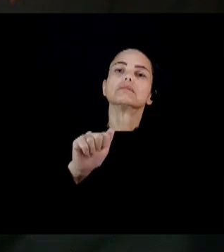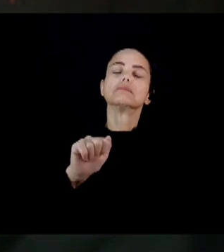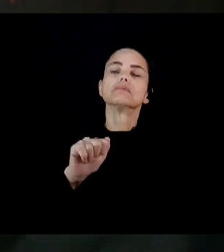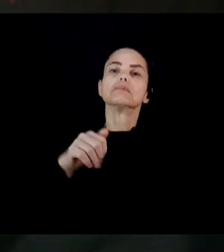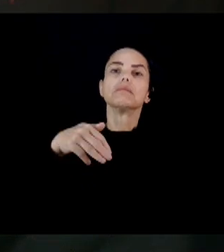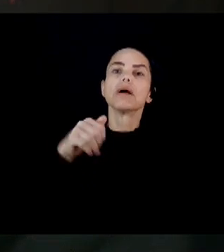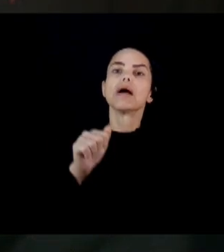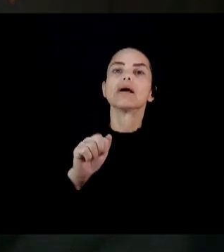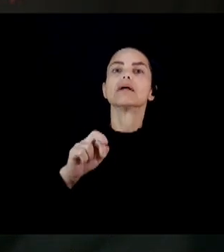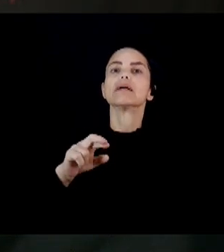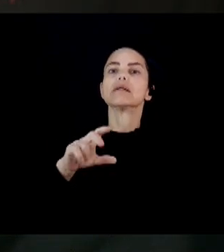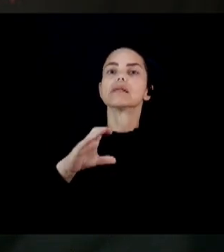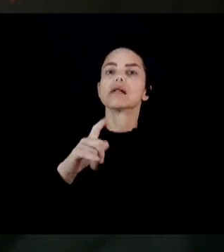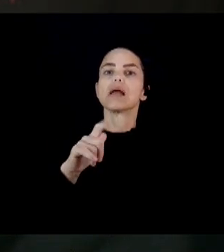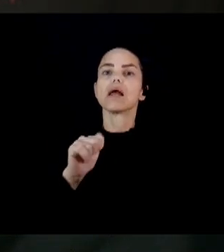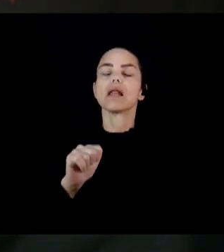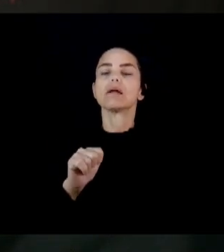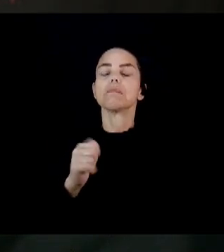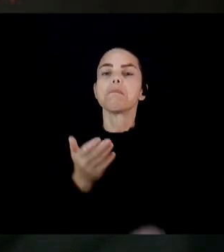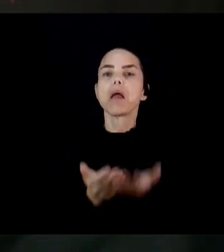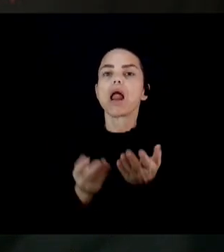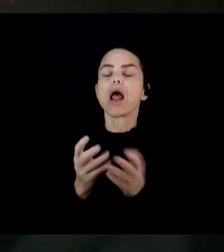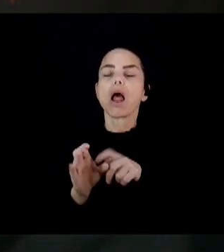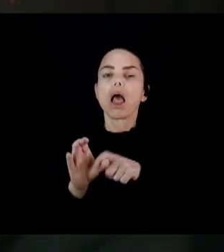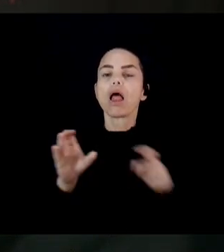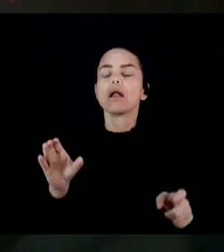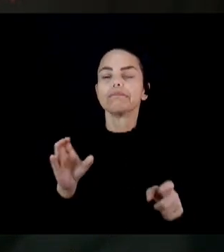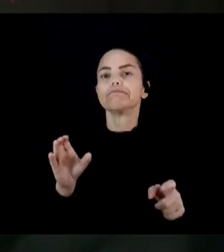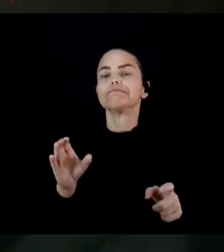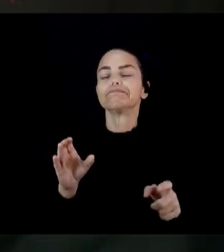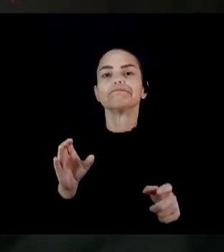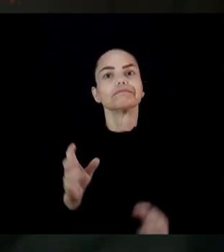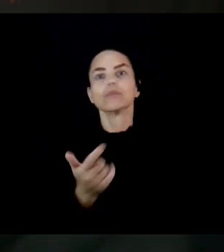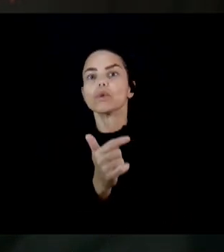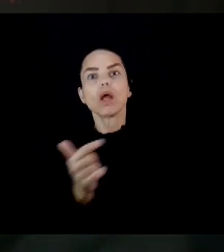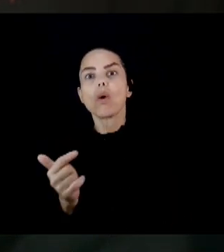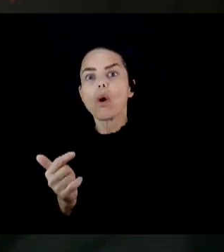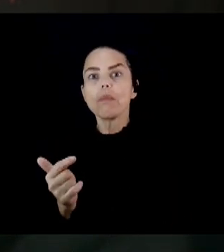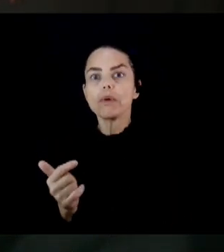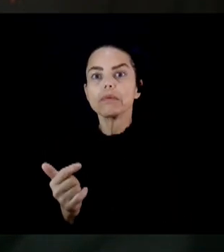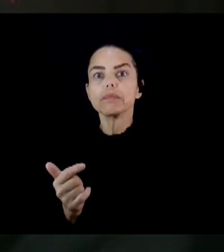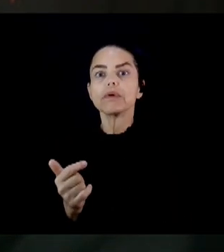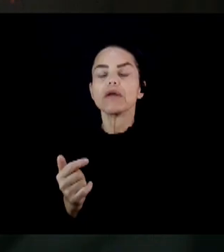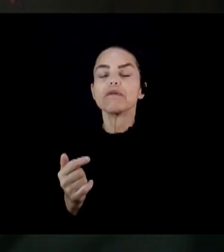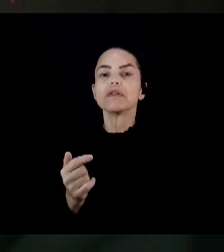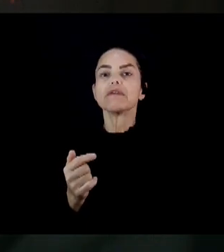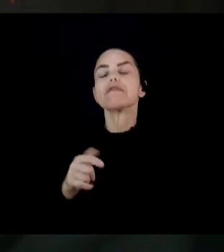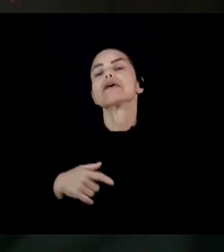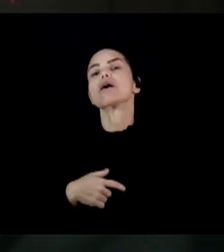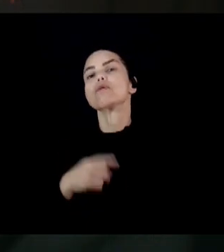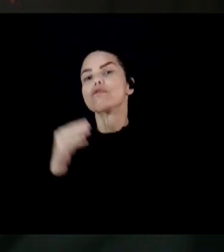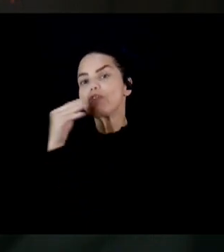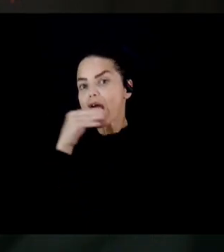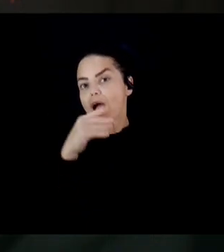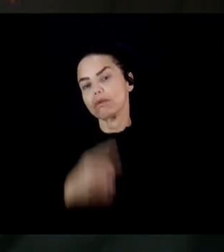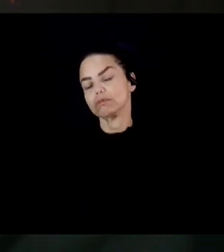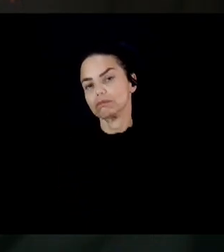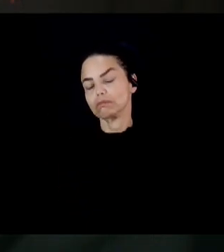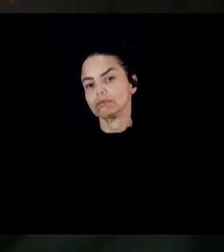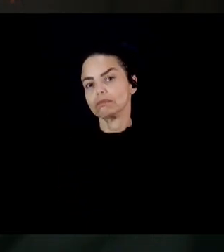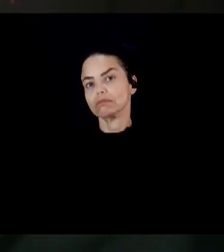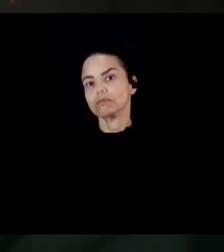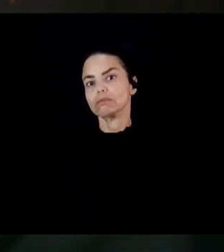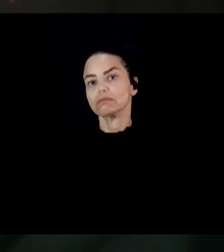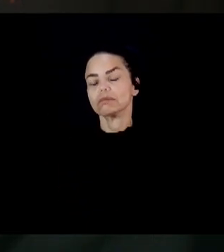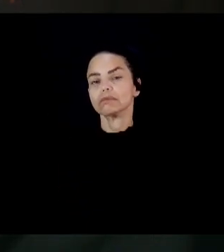a perda da autonomia, ela é inevitável ou ela pode ser evitada e retardada? Porque muita